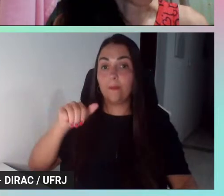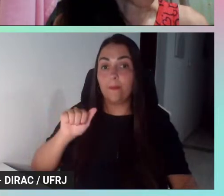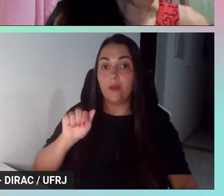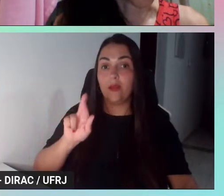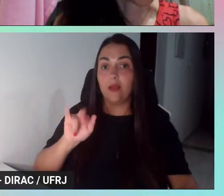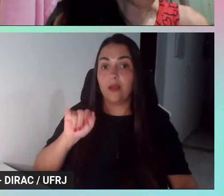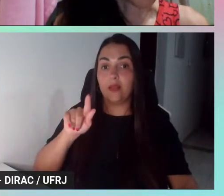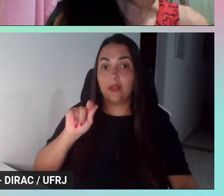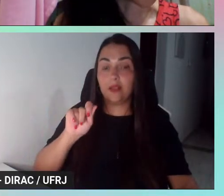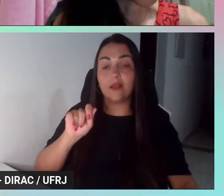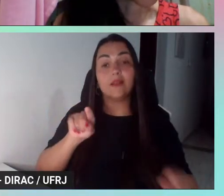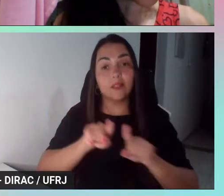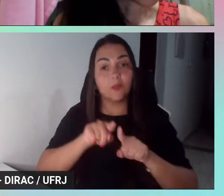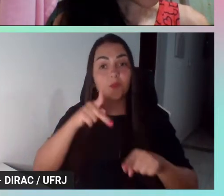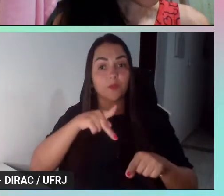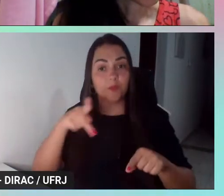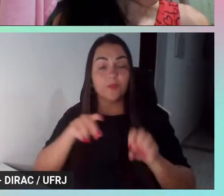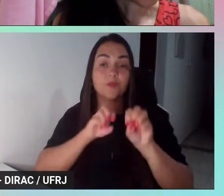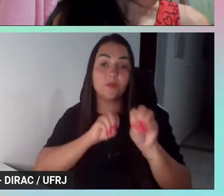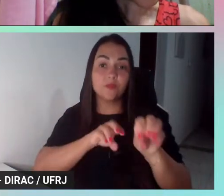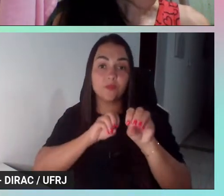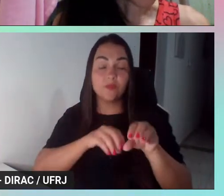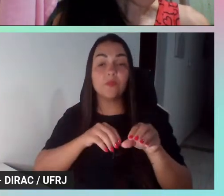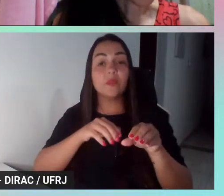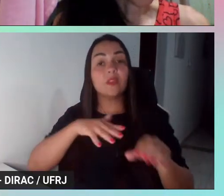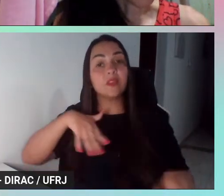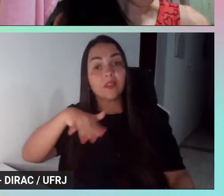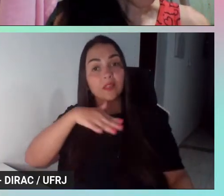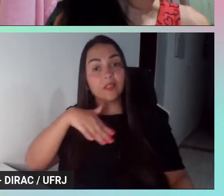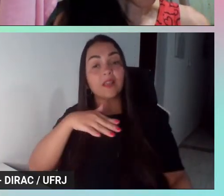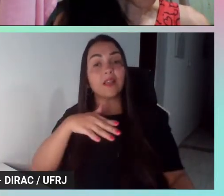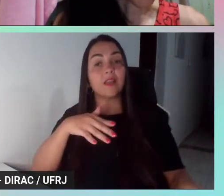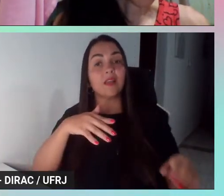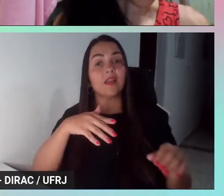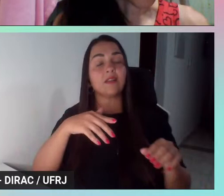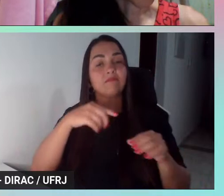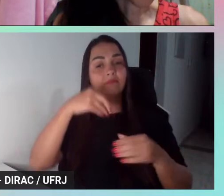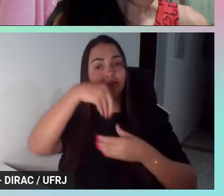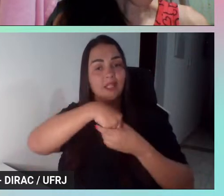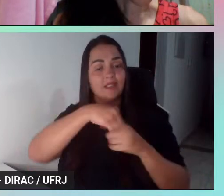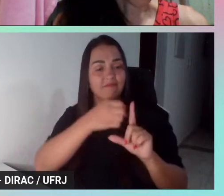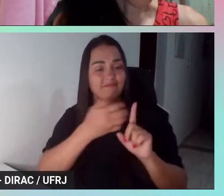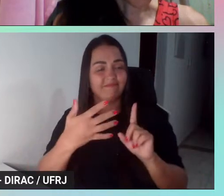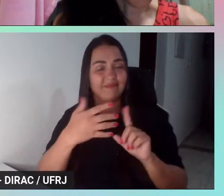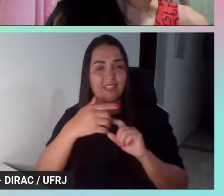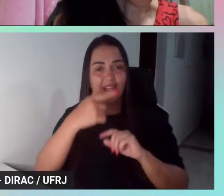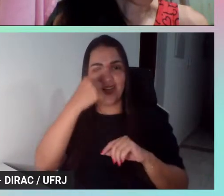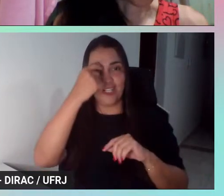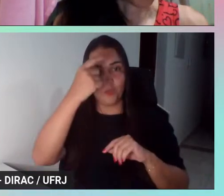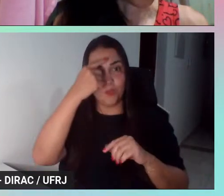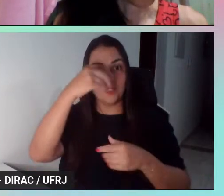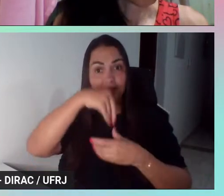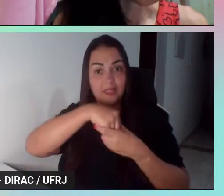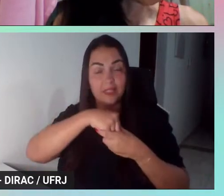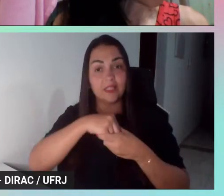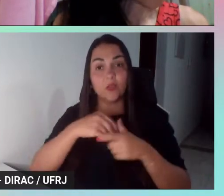do Programa de Pós-Graduação em Ciências e Educação Matemática, da Universidade do Oeste Paraná.